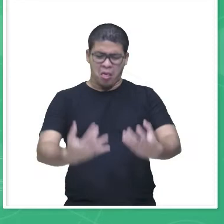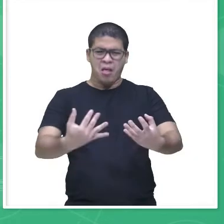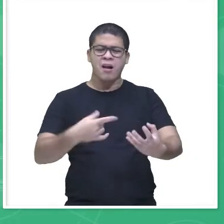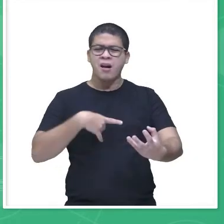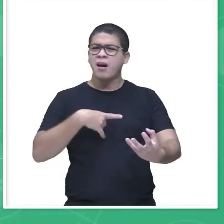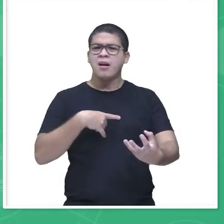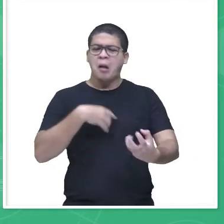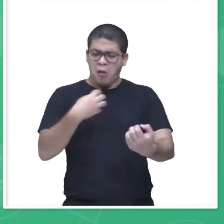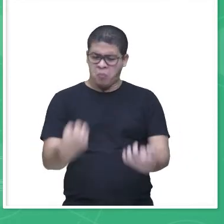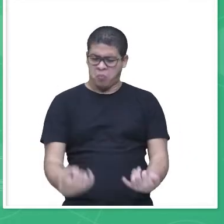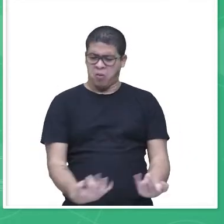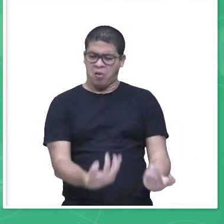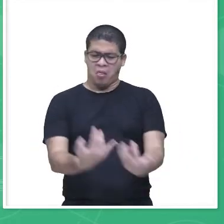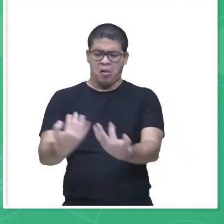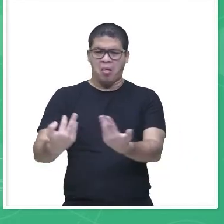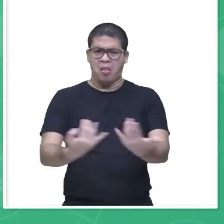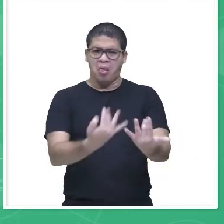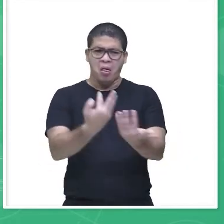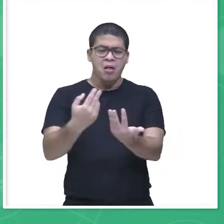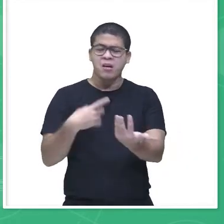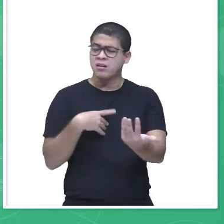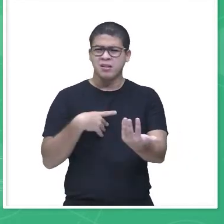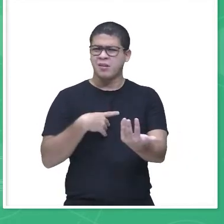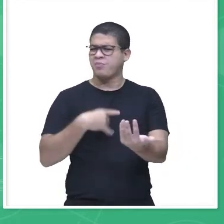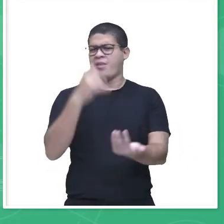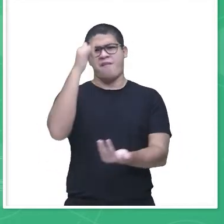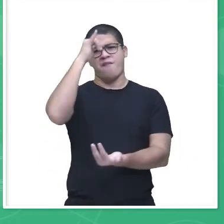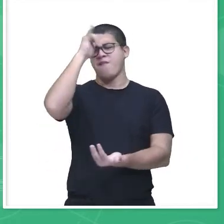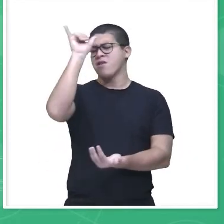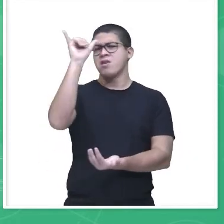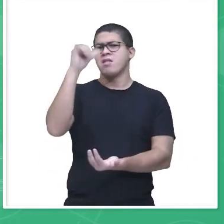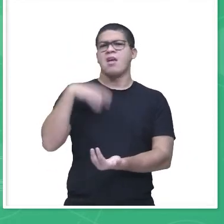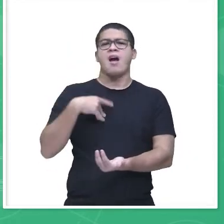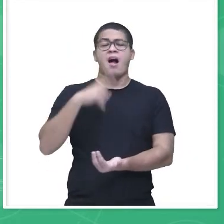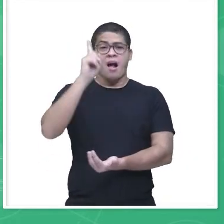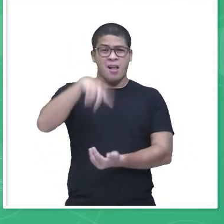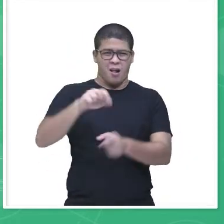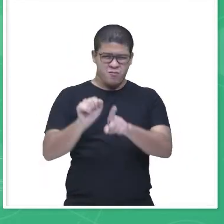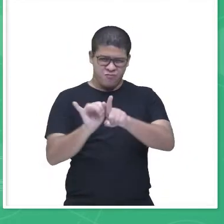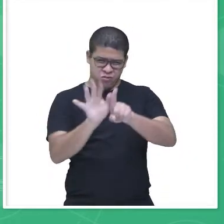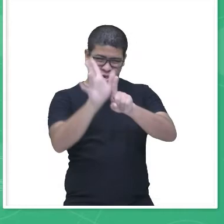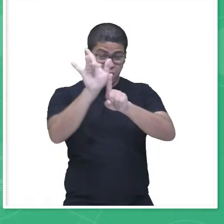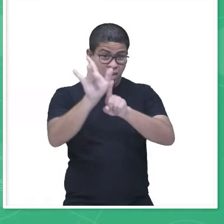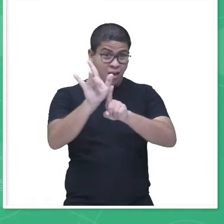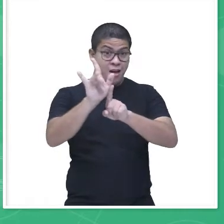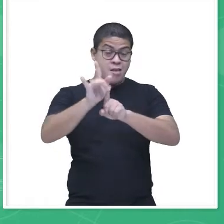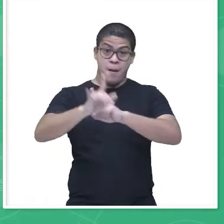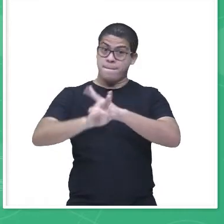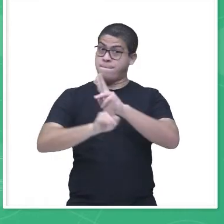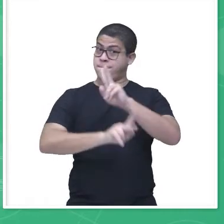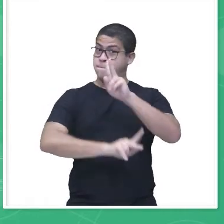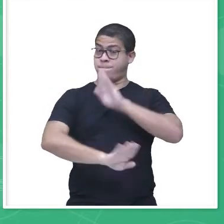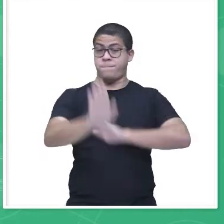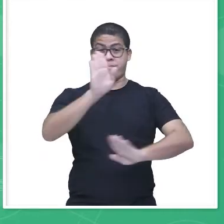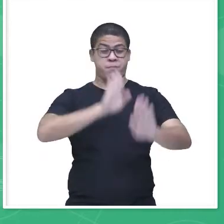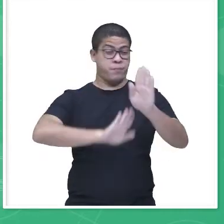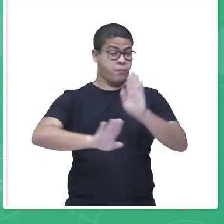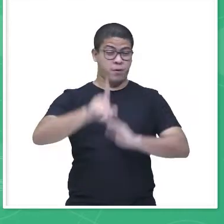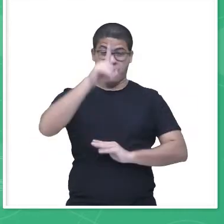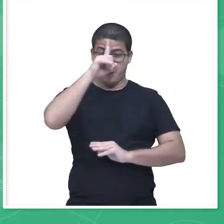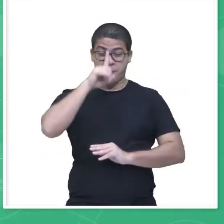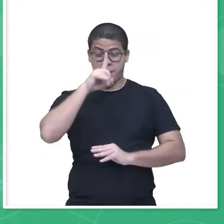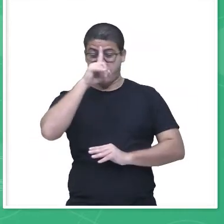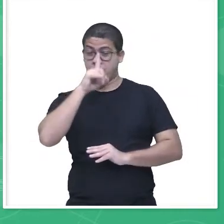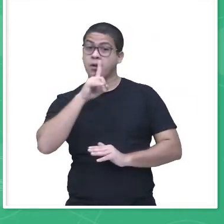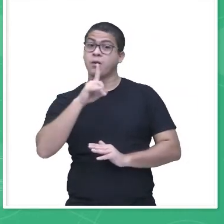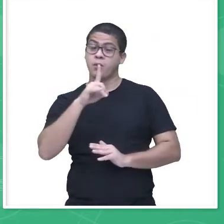faz mal para a saúde, né? Então é melhor você juntar, organizar o lixo para depois o lixeiro levar, tá